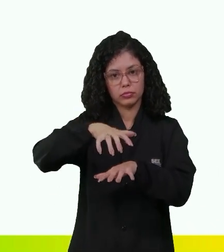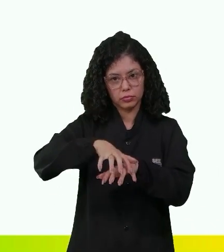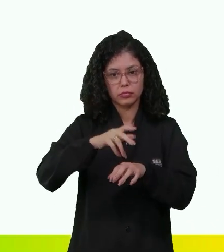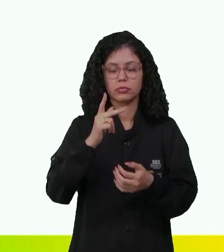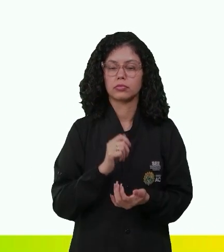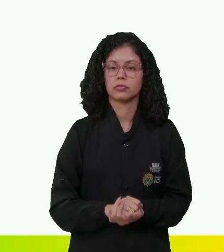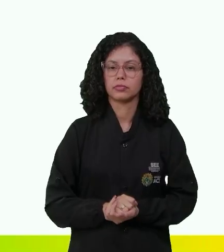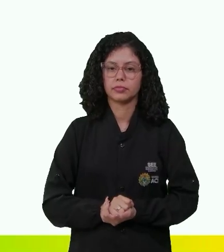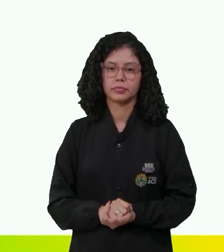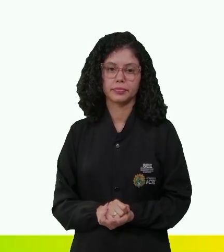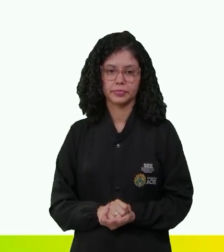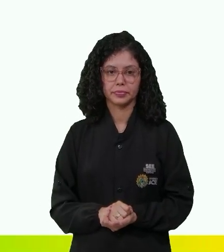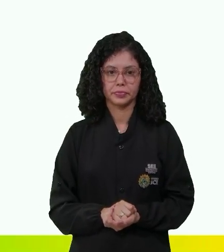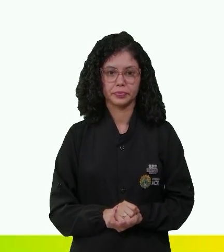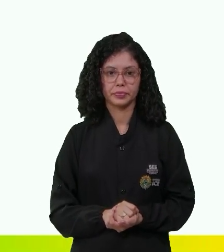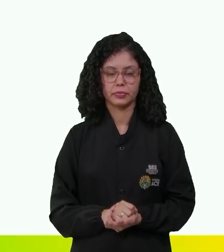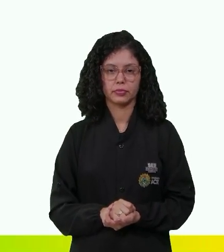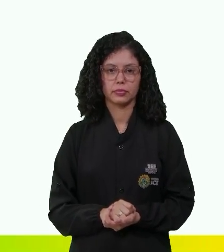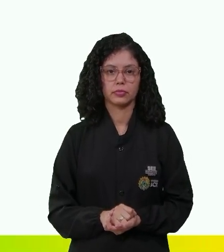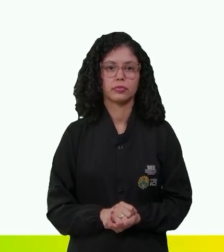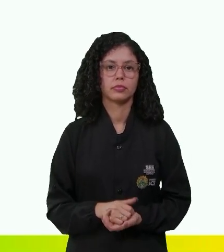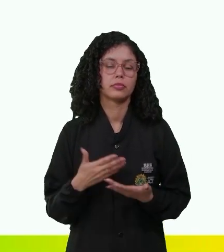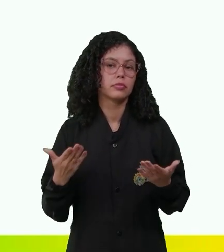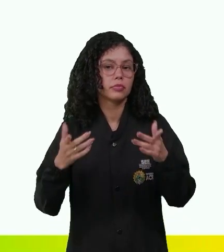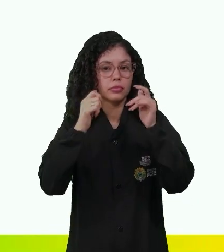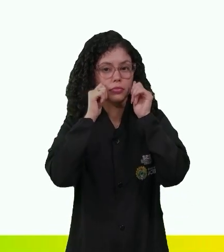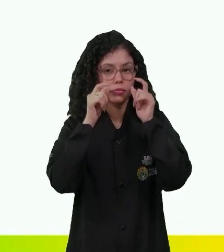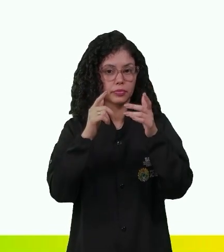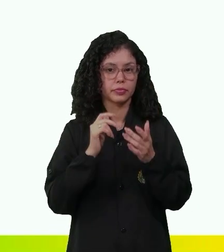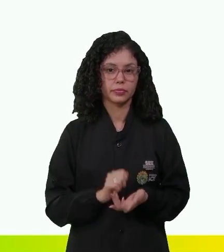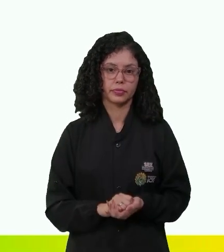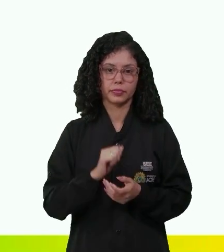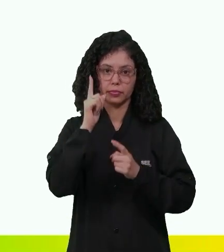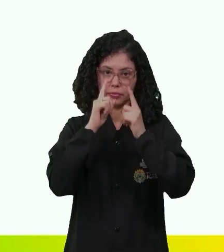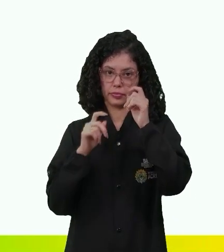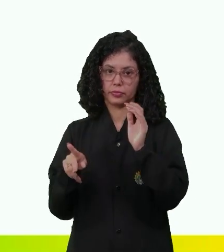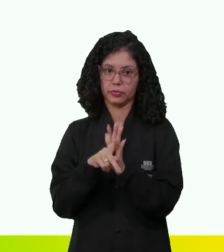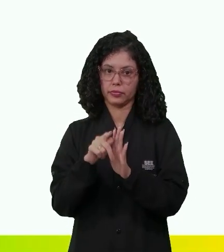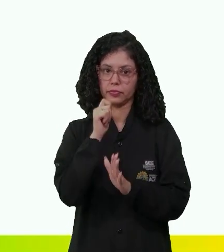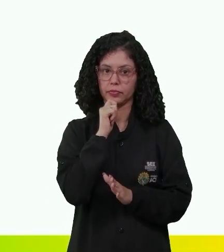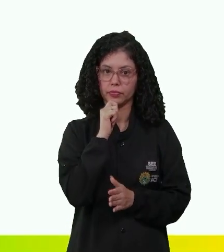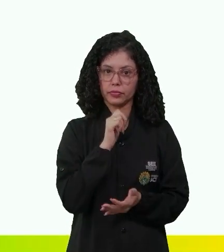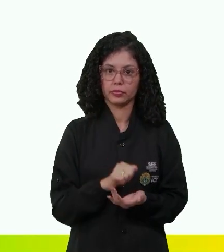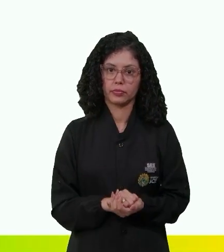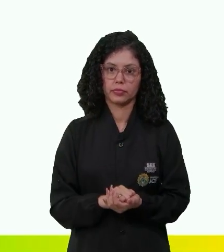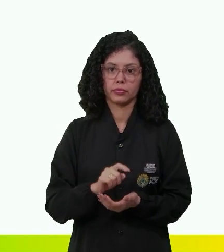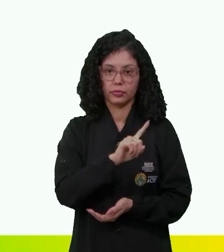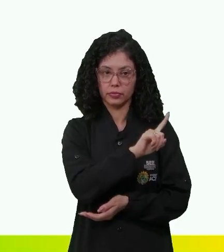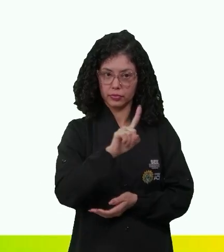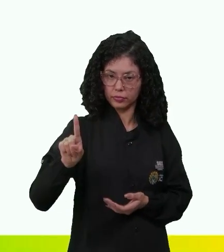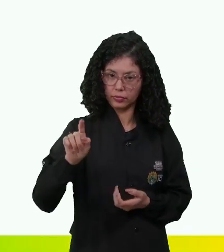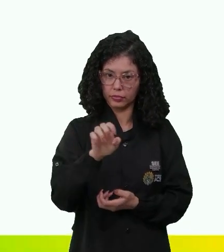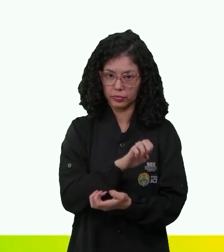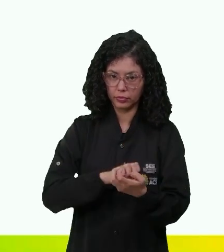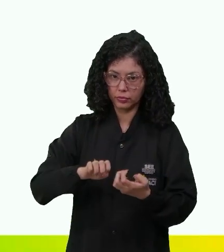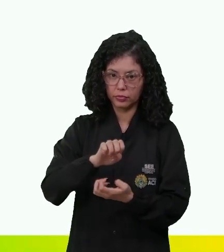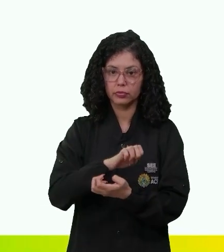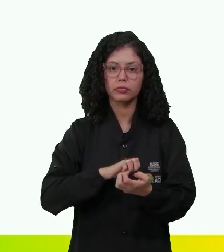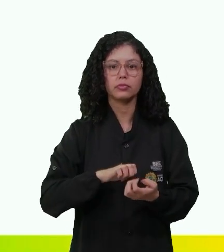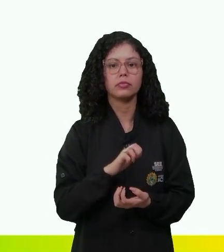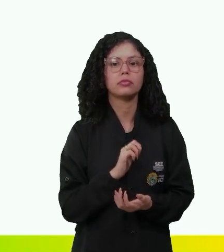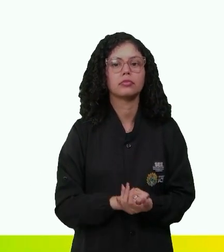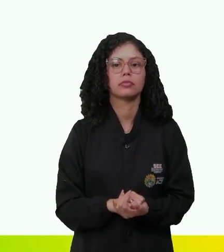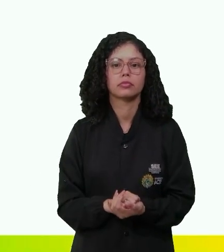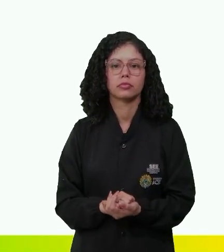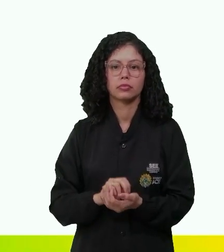mantidas desde o período colonial. Atenção para essa expressão aqui, ó, não revolucionário.